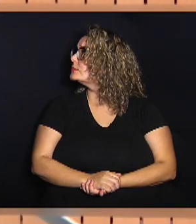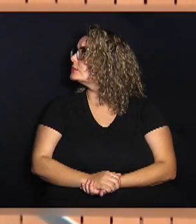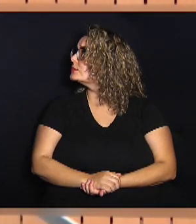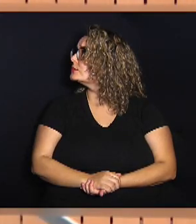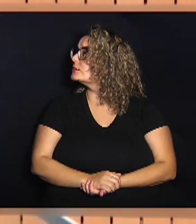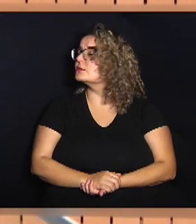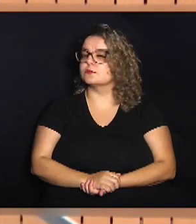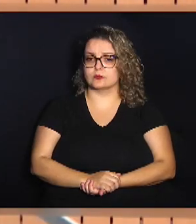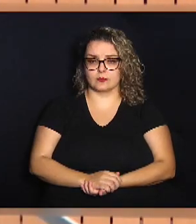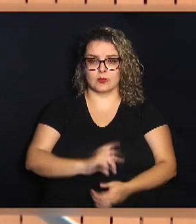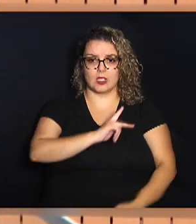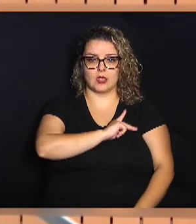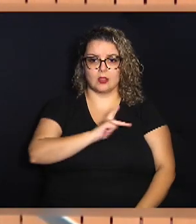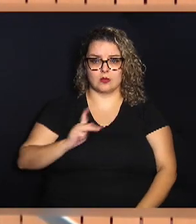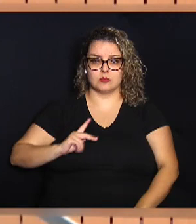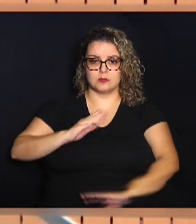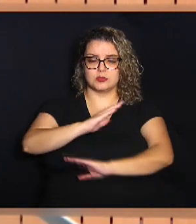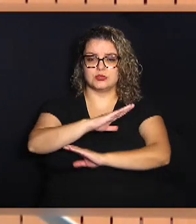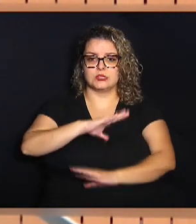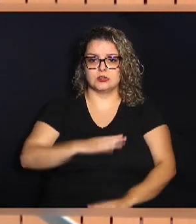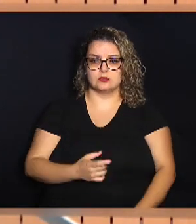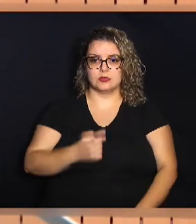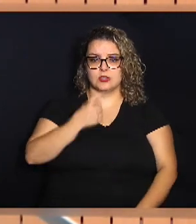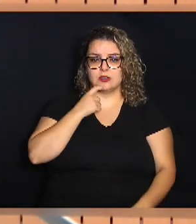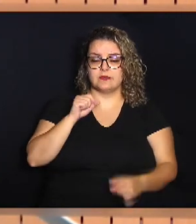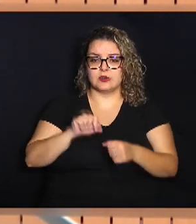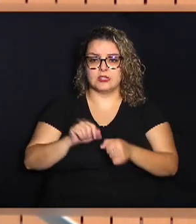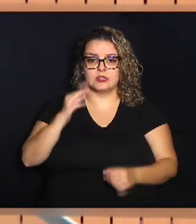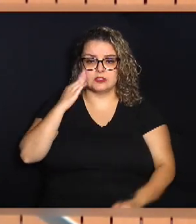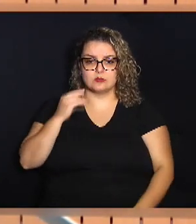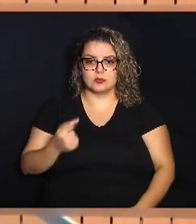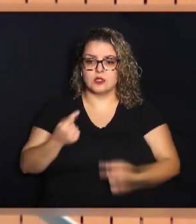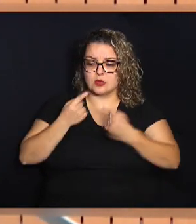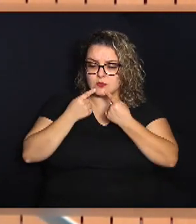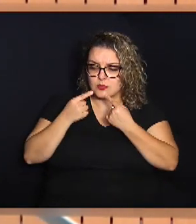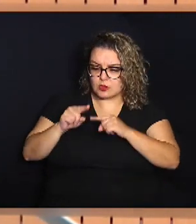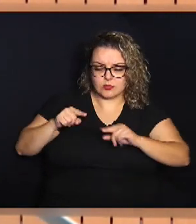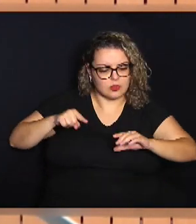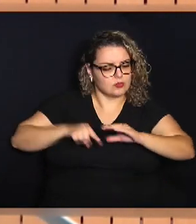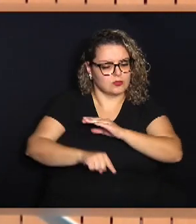A presidência da Câmara Municipal de Campinas faz saber que repudia